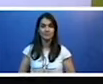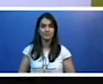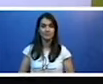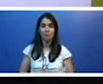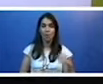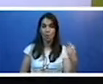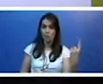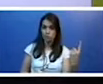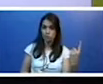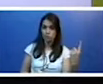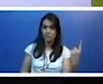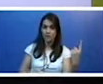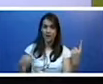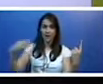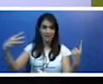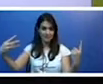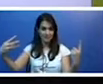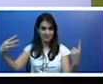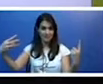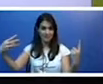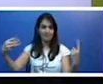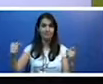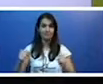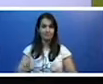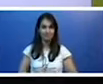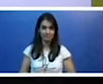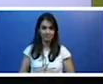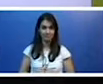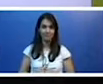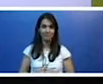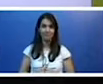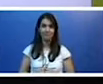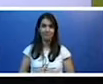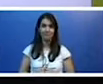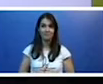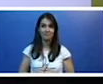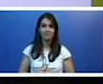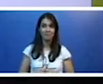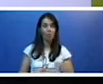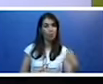aqui equivale a 3 daqui, na figura anterior.